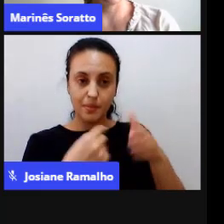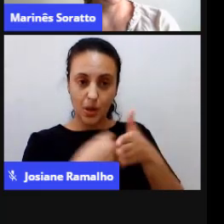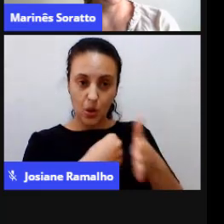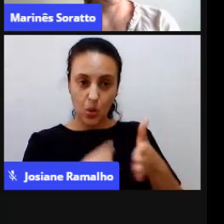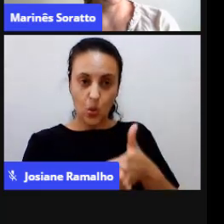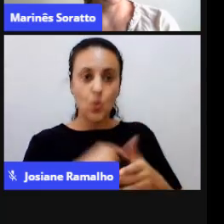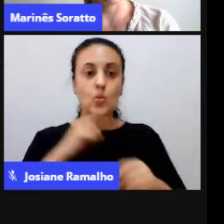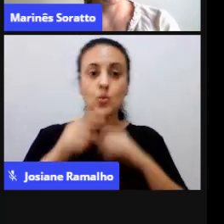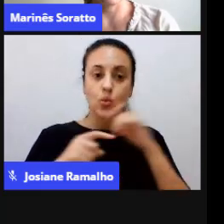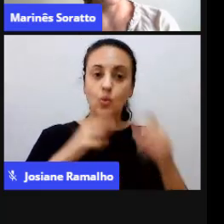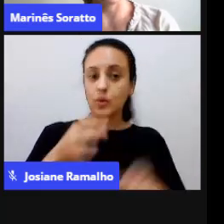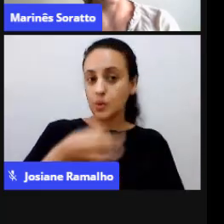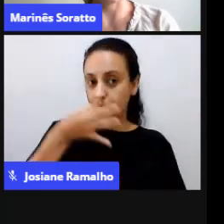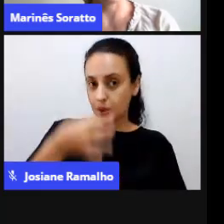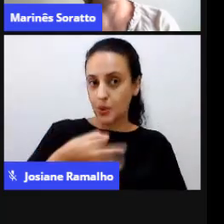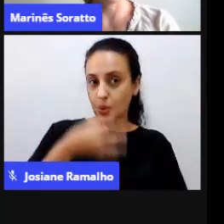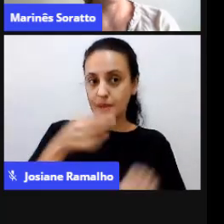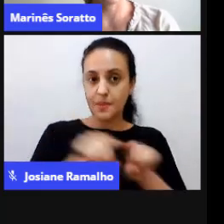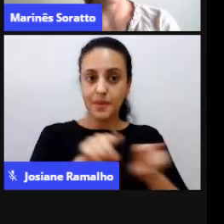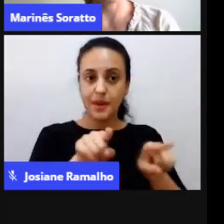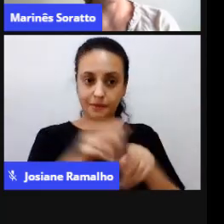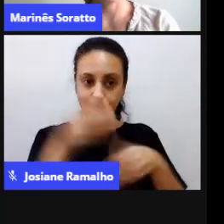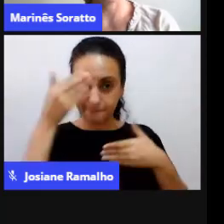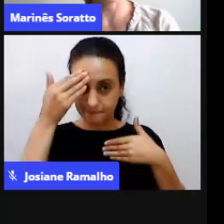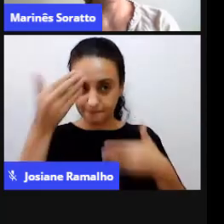sugestões. Muito obrigada.